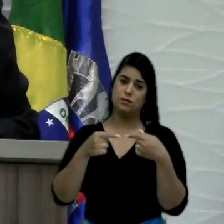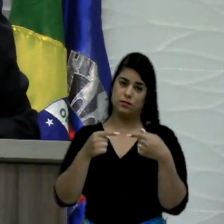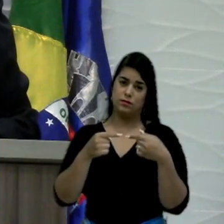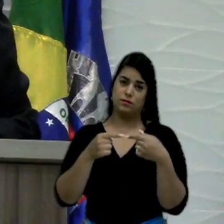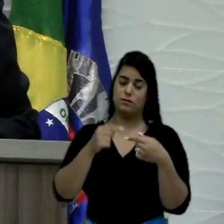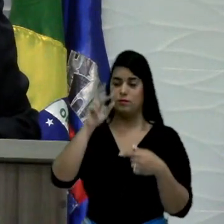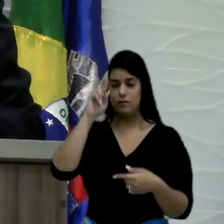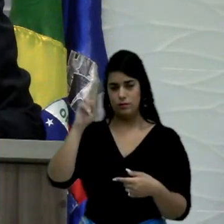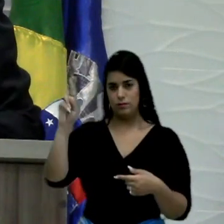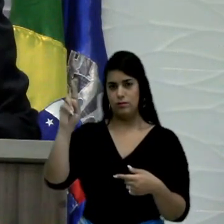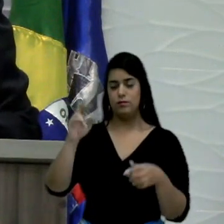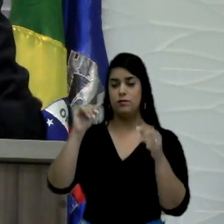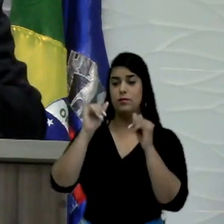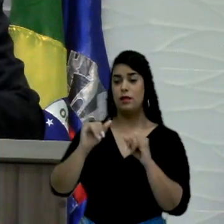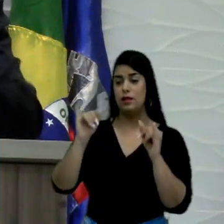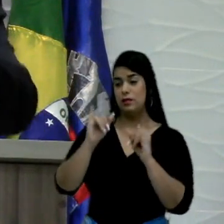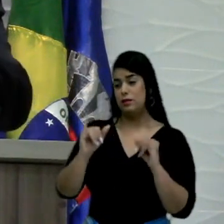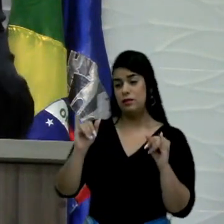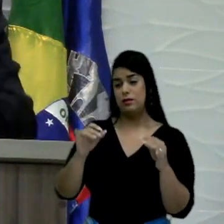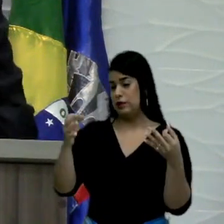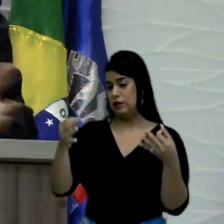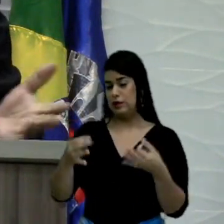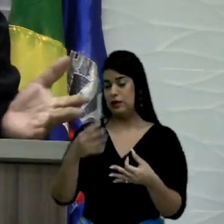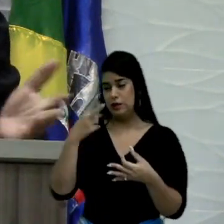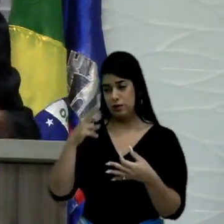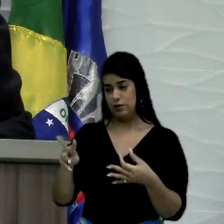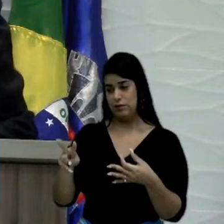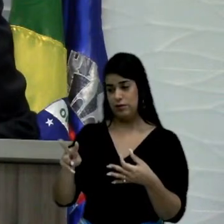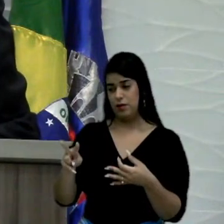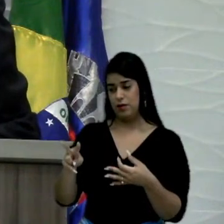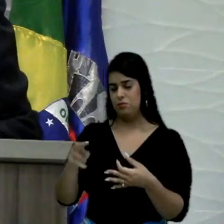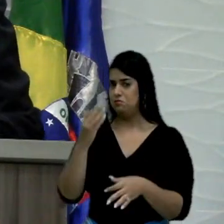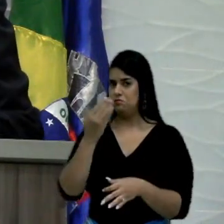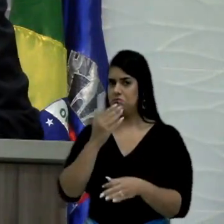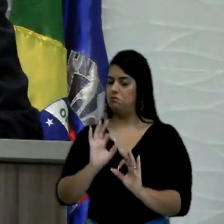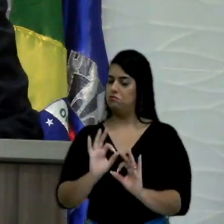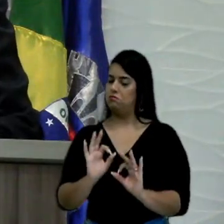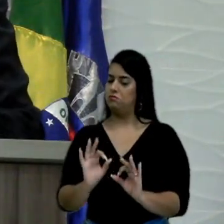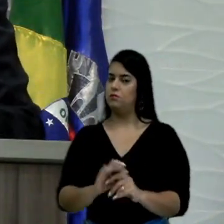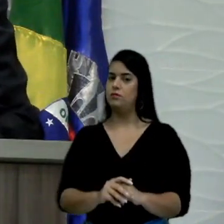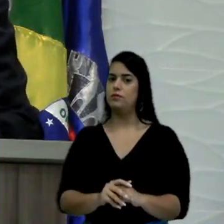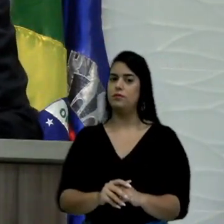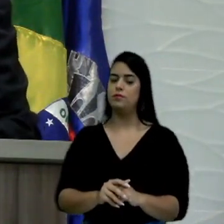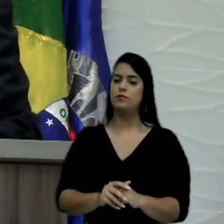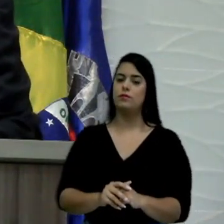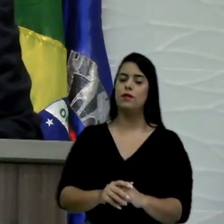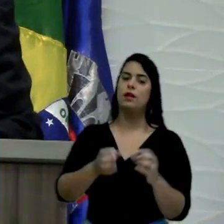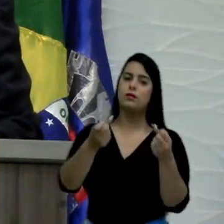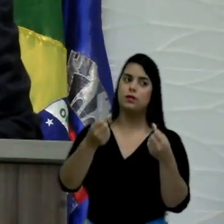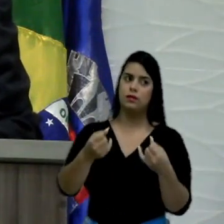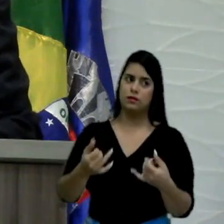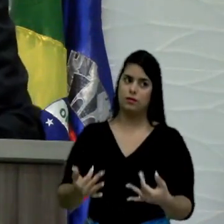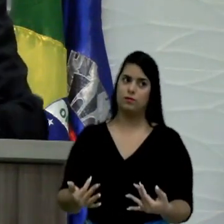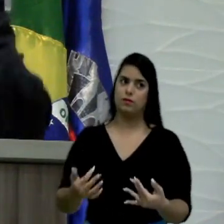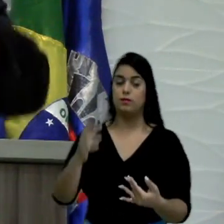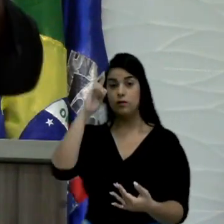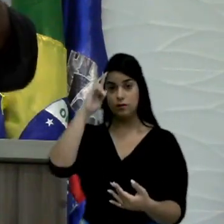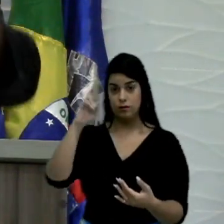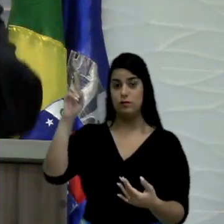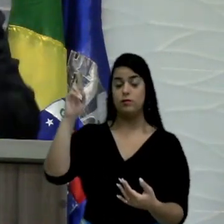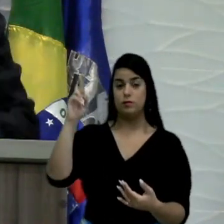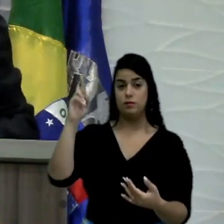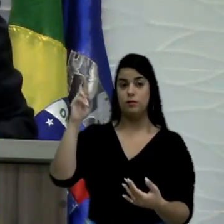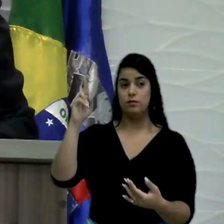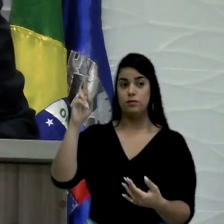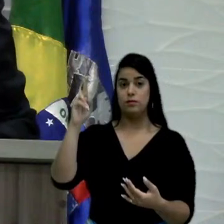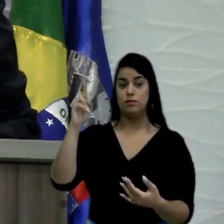dizer que tenho certeza que eu vi que eu estou lá, que não é eu que mando. Então a gente está passando palavras que o gerente